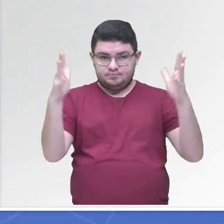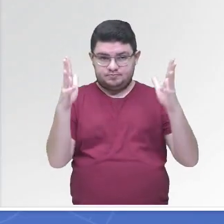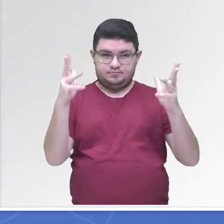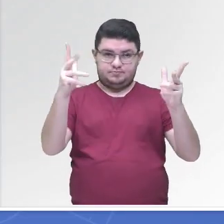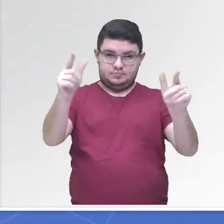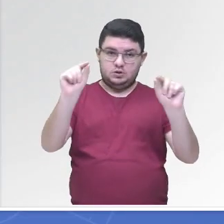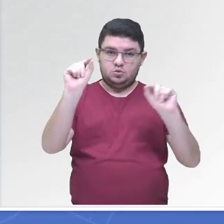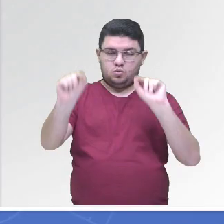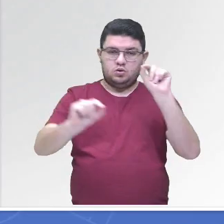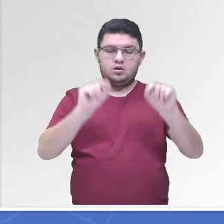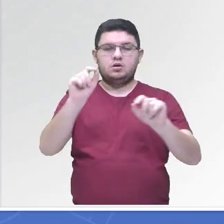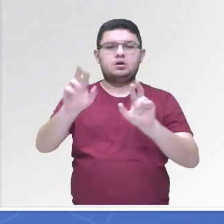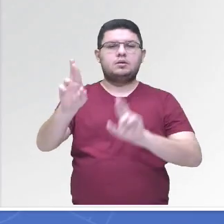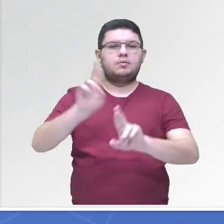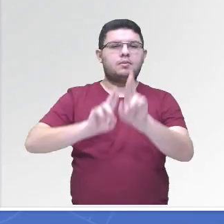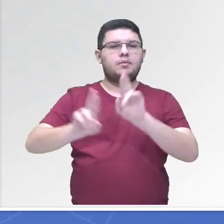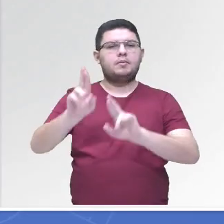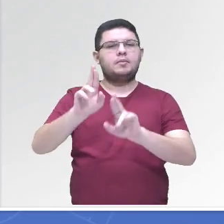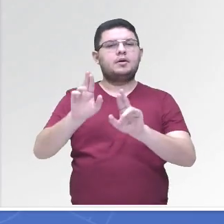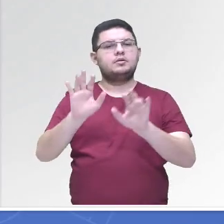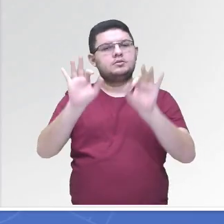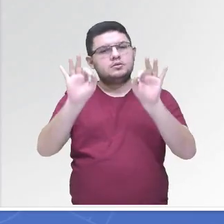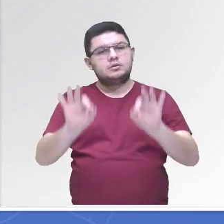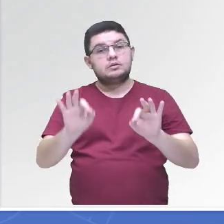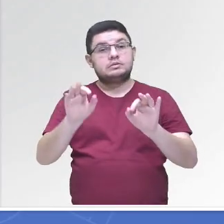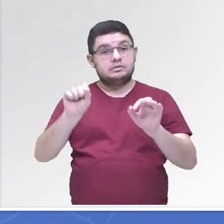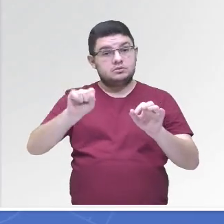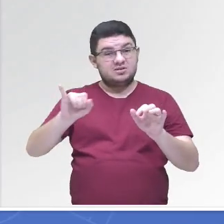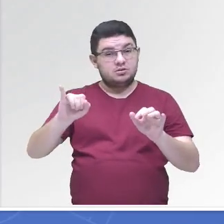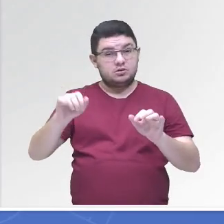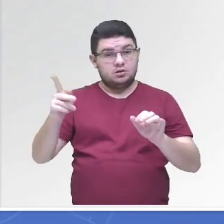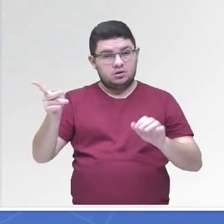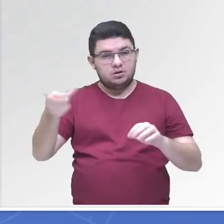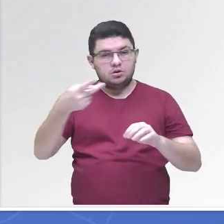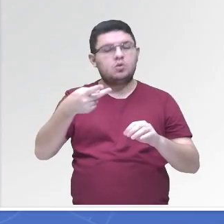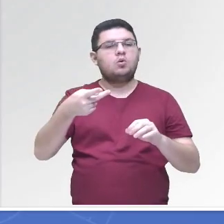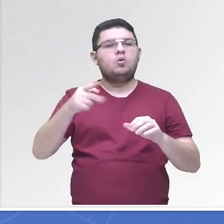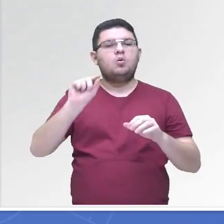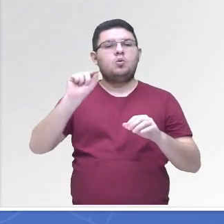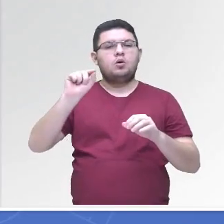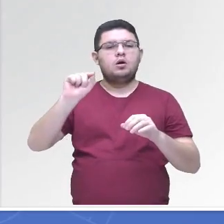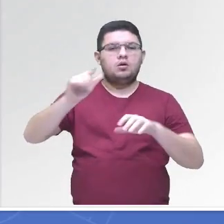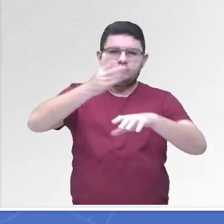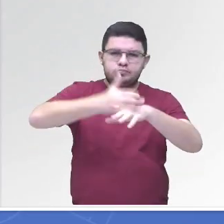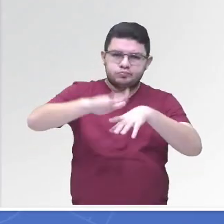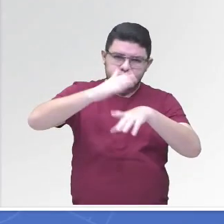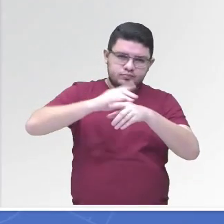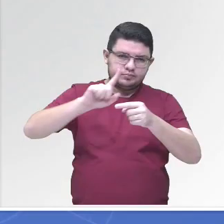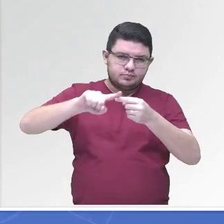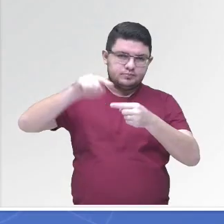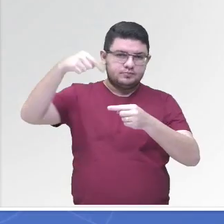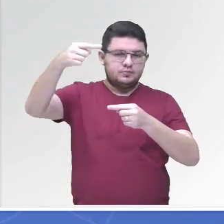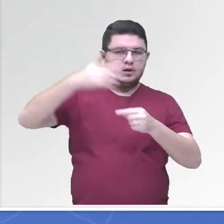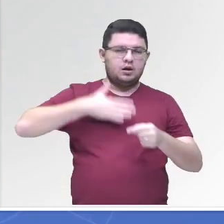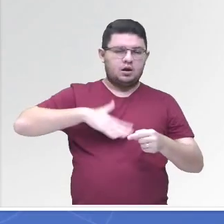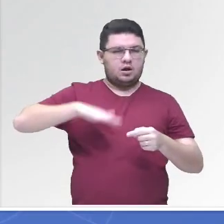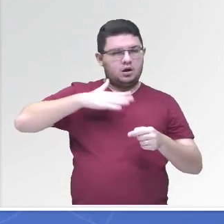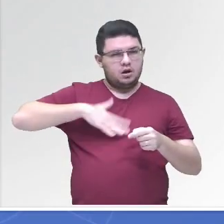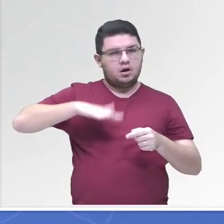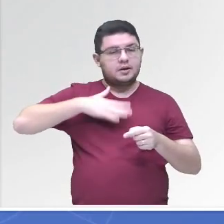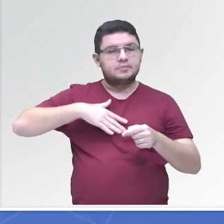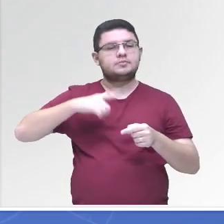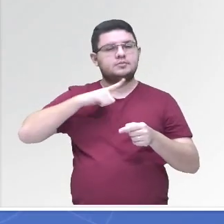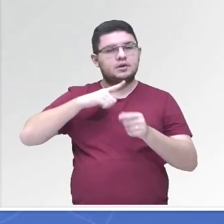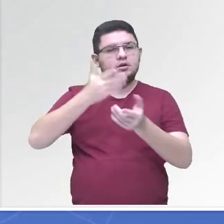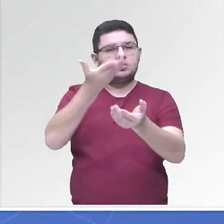que responderam de forma correta. Quem não acertou nesse primeiro momento, muita calma, a gente ainda tem muita aula